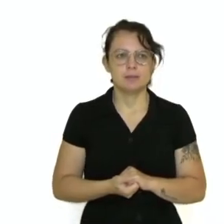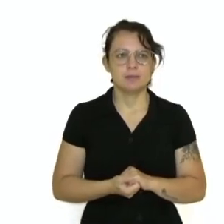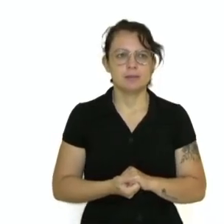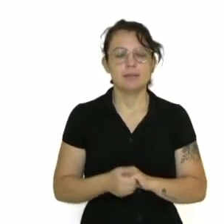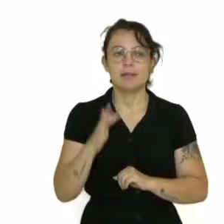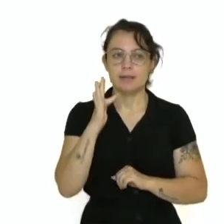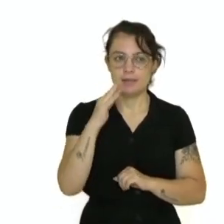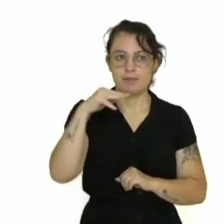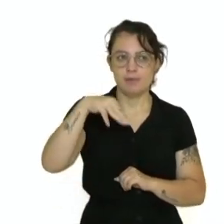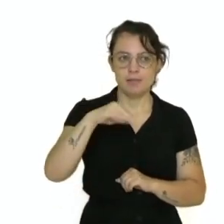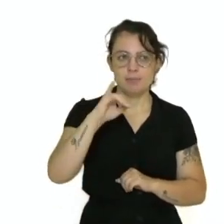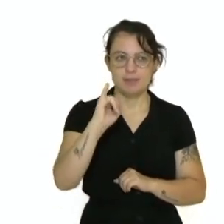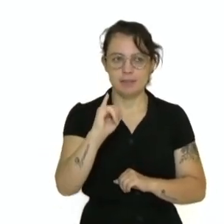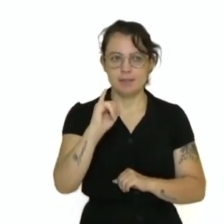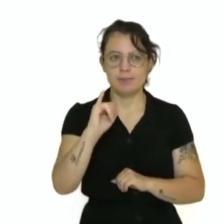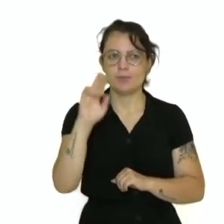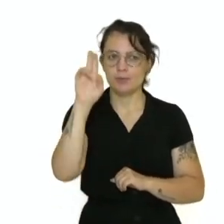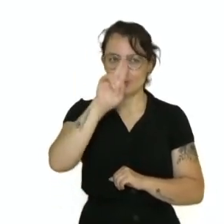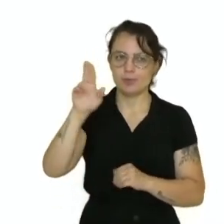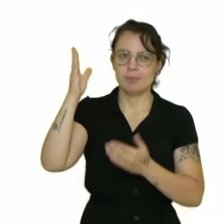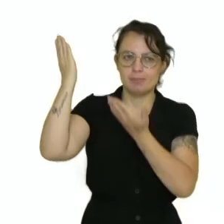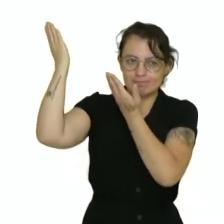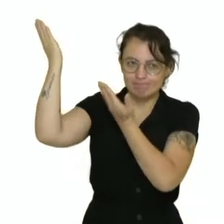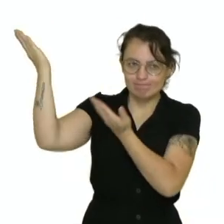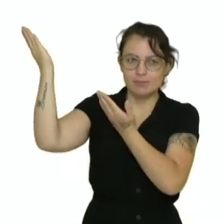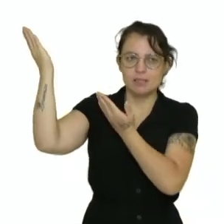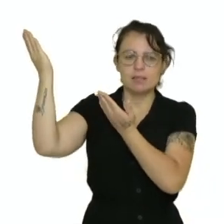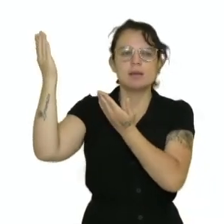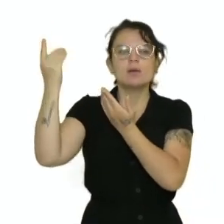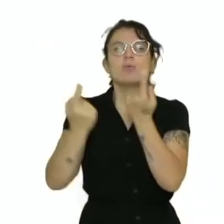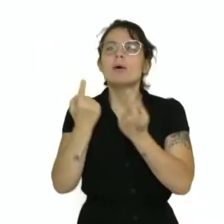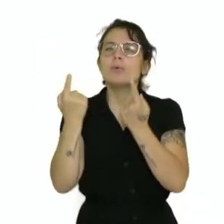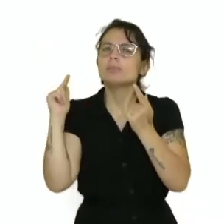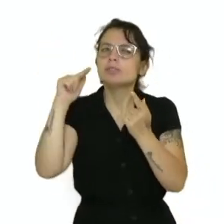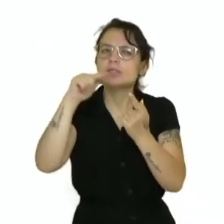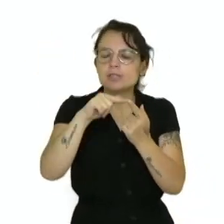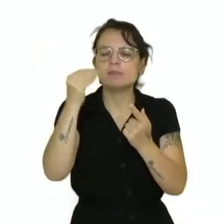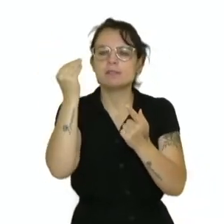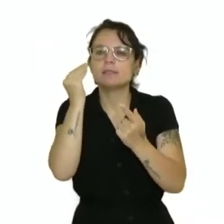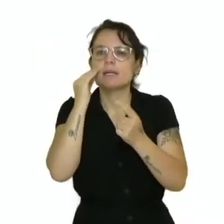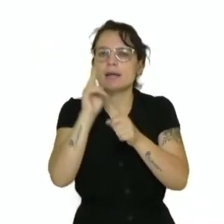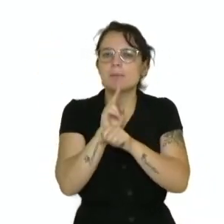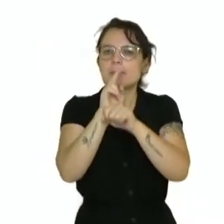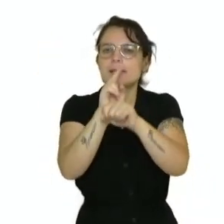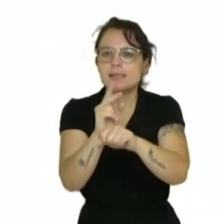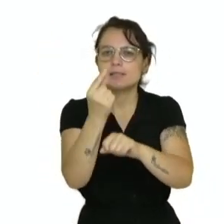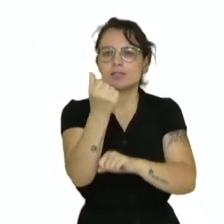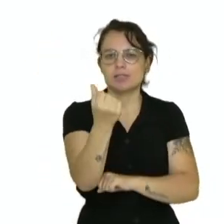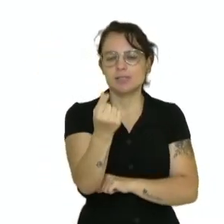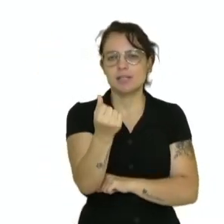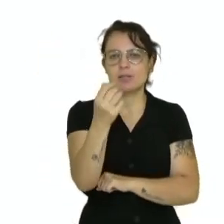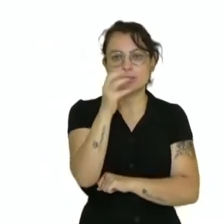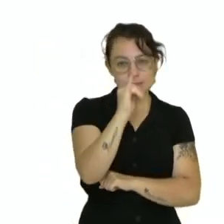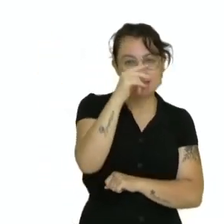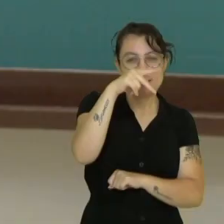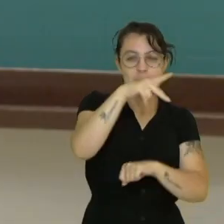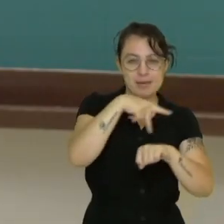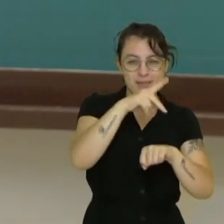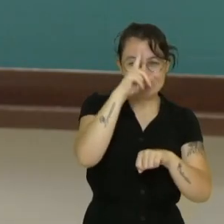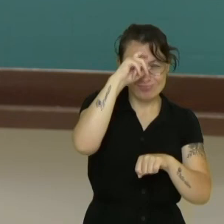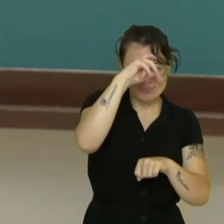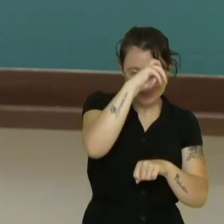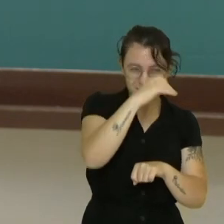O FMI, ou Fundo Monetário Internacional, se objetiva em garantir créditos e empréstimos para países com dificuldades financeiras.